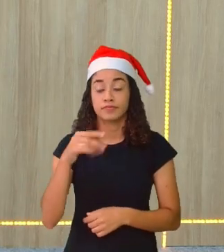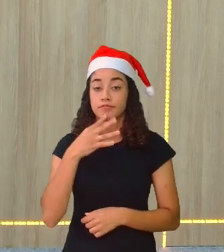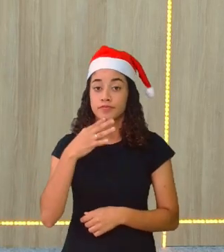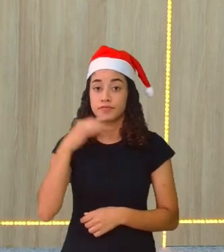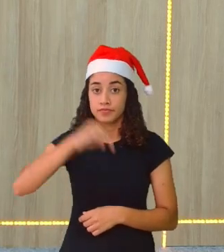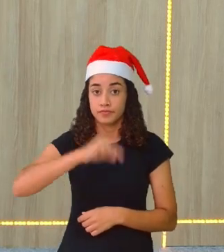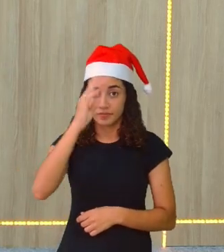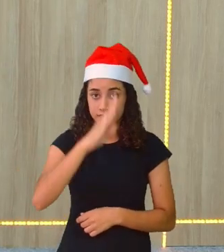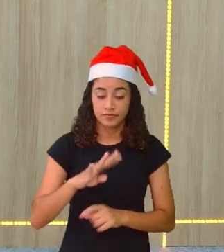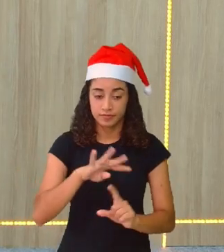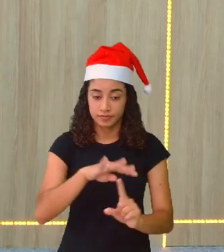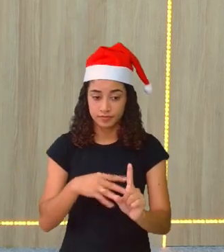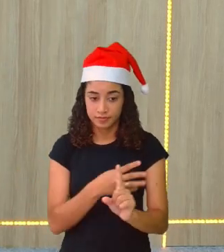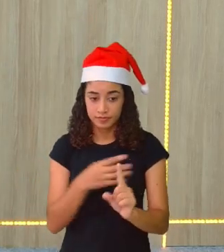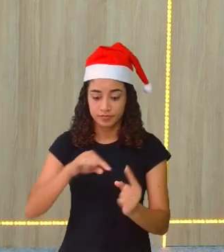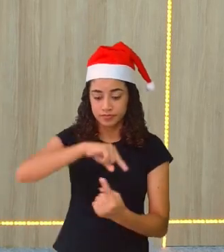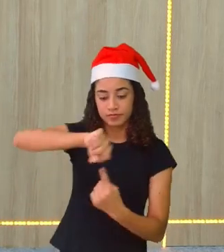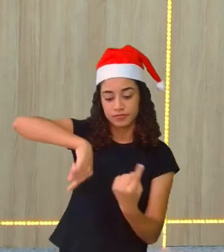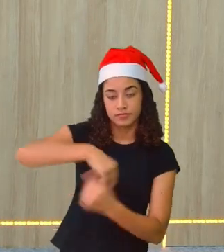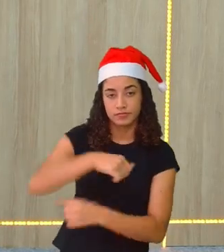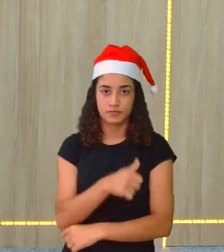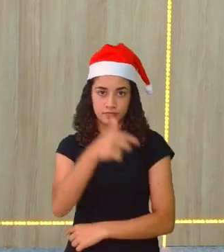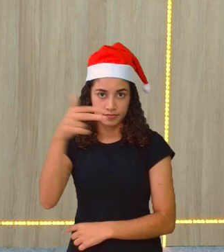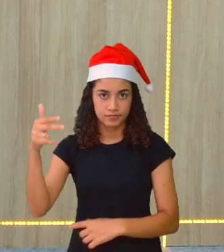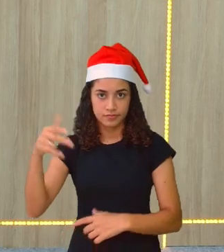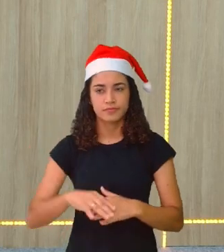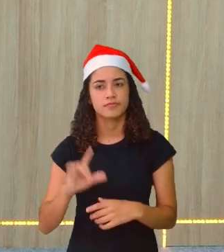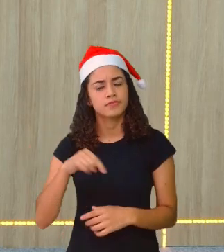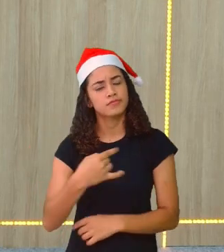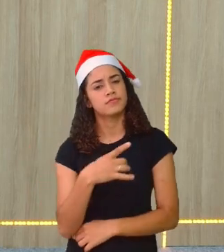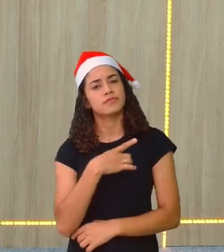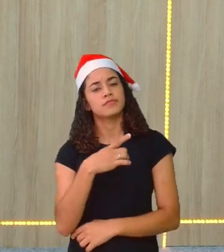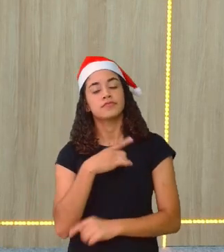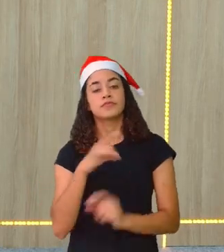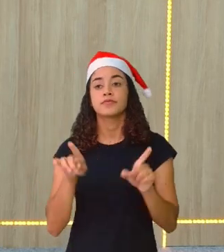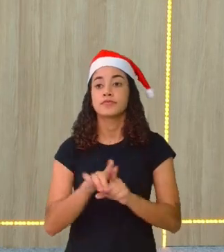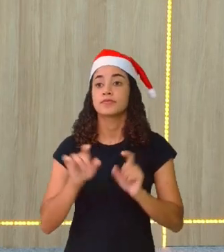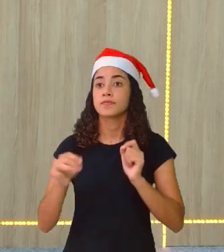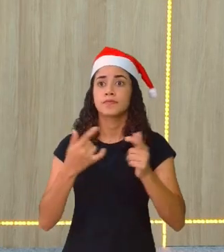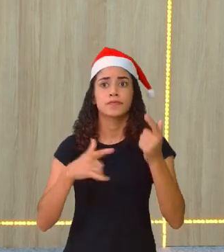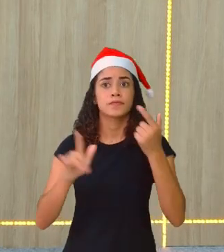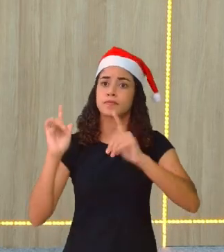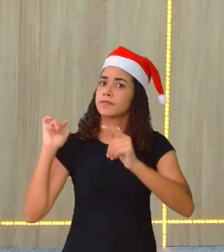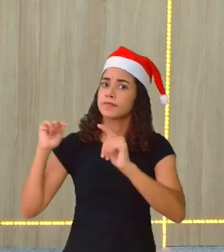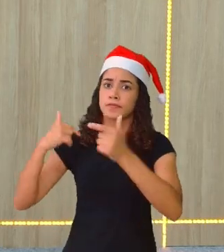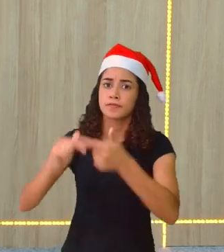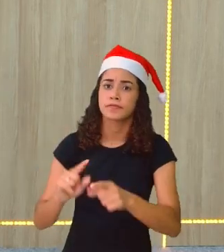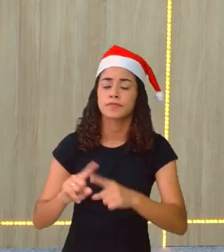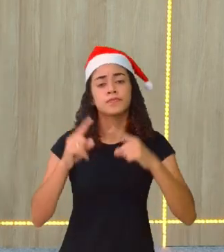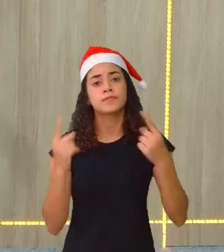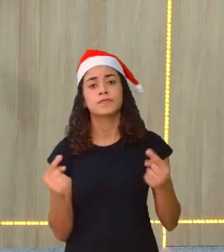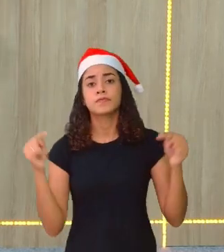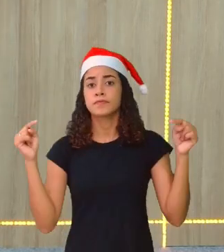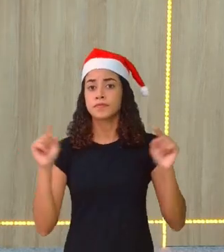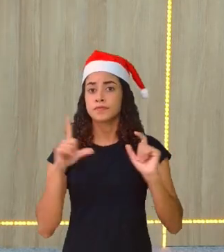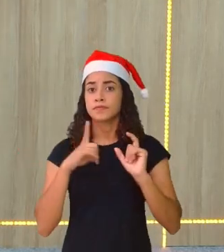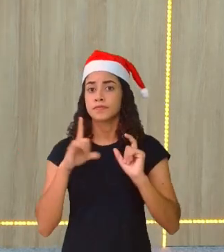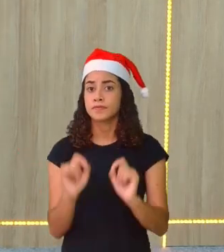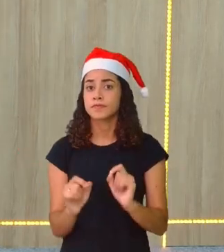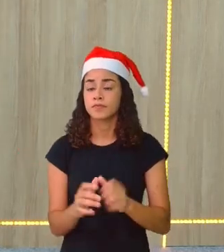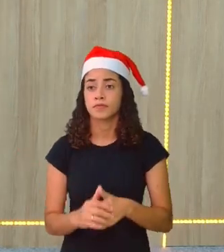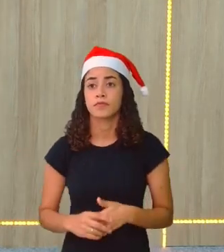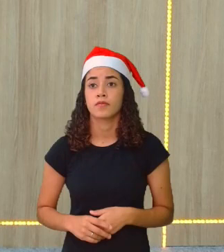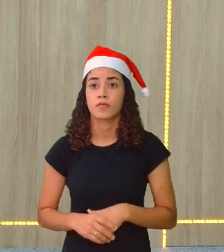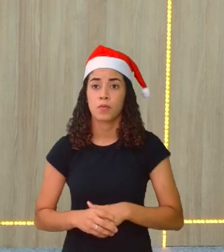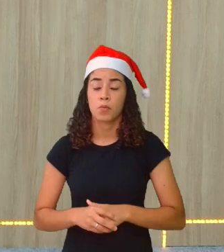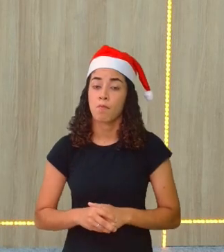homenagem aí ao ciclo natalino, né? E a gente tem aí outras tradições, né? Mas aí, ó,